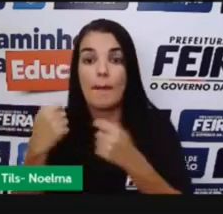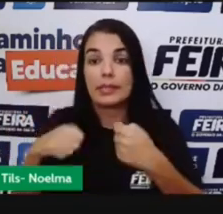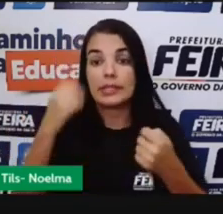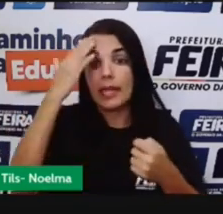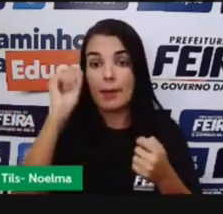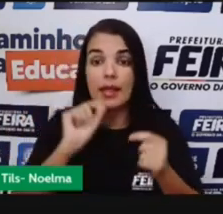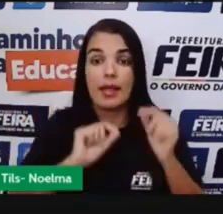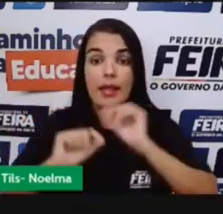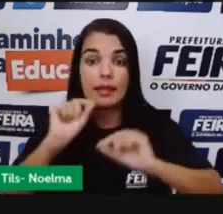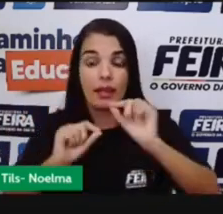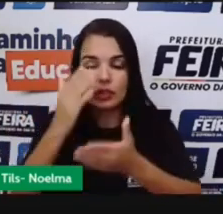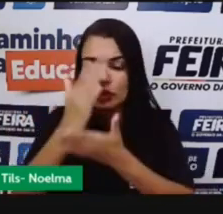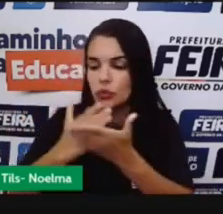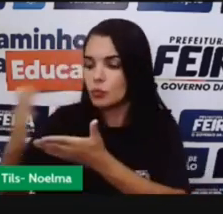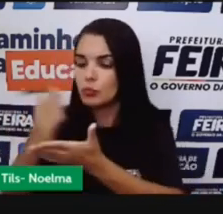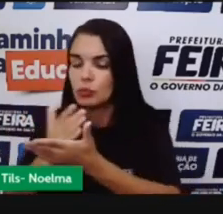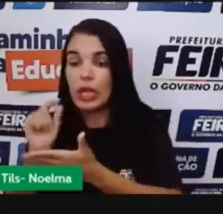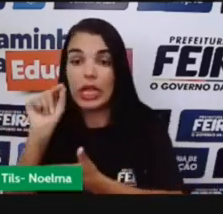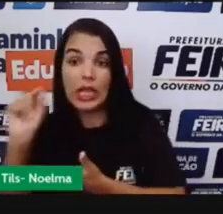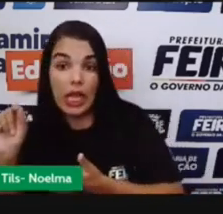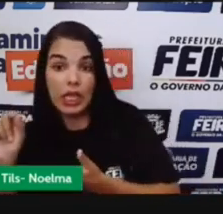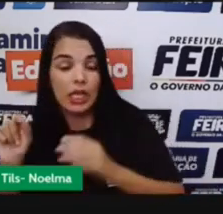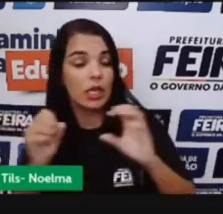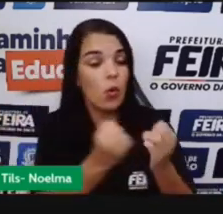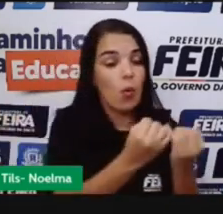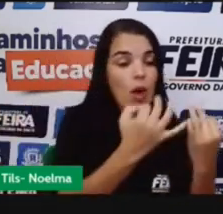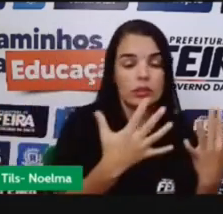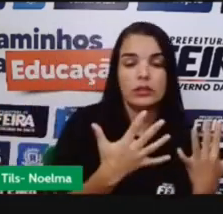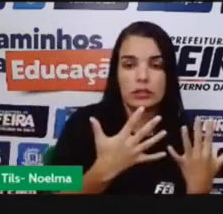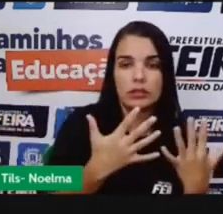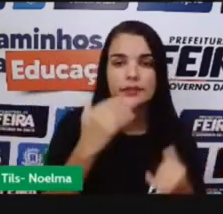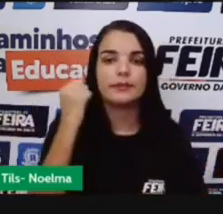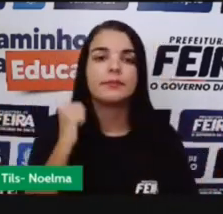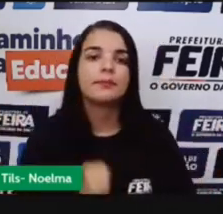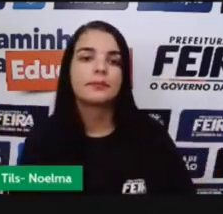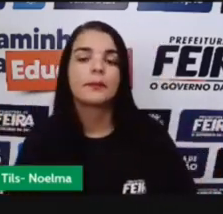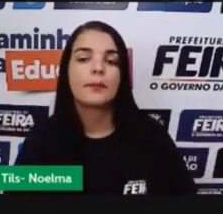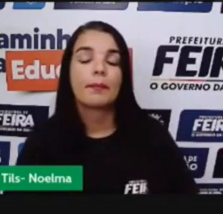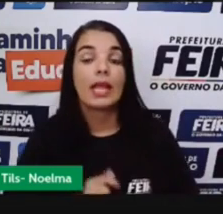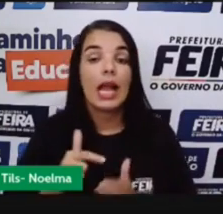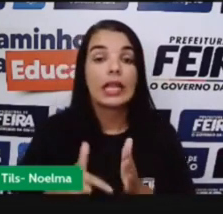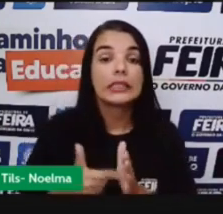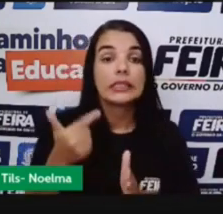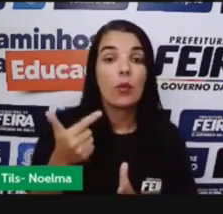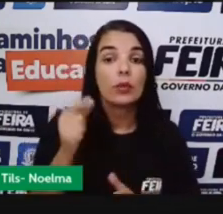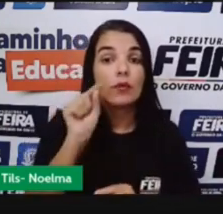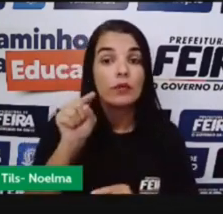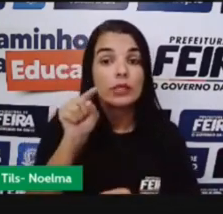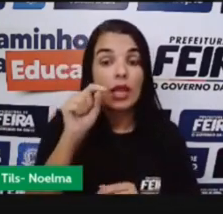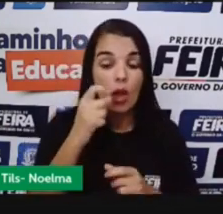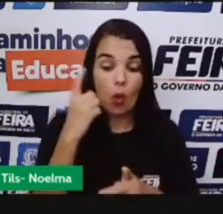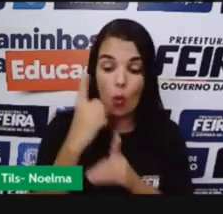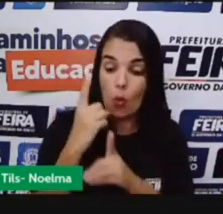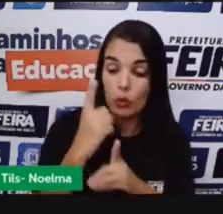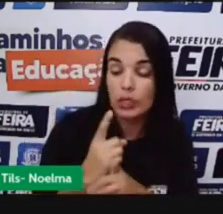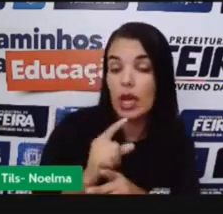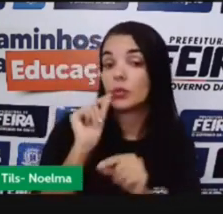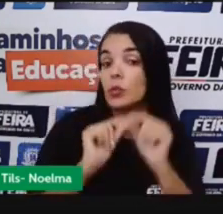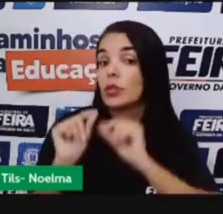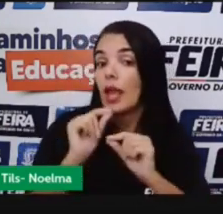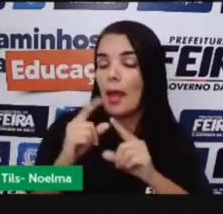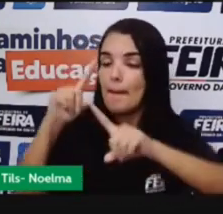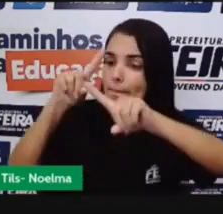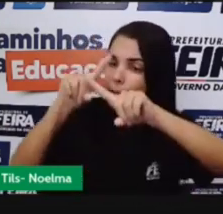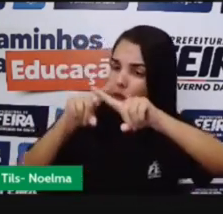dividido, que nesse caso seria o divisor, né? Segundo, encontre um número que multiplicado